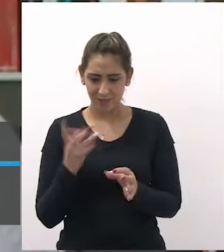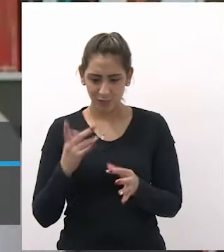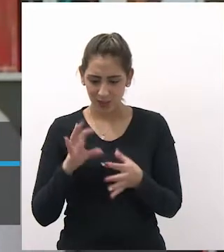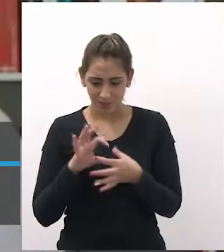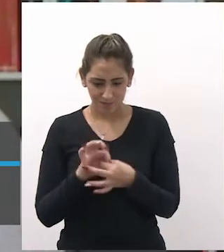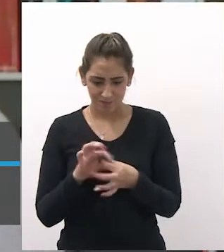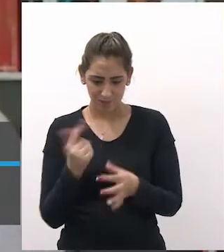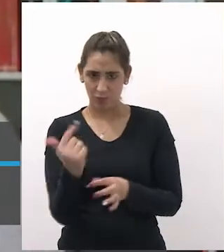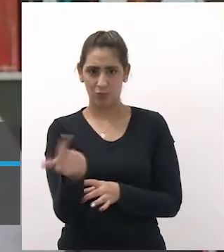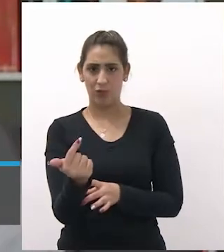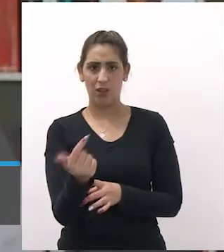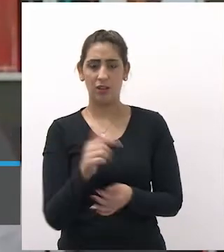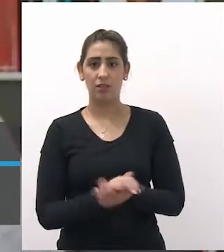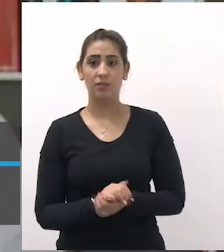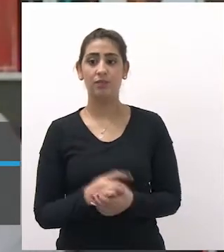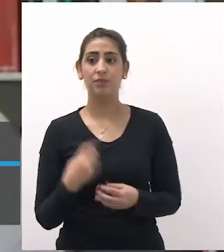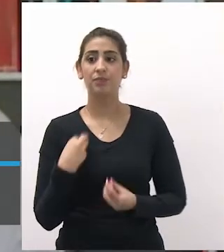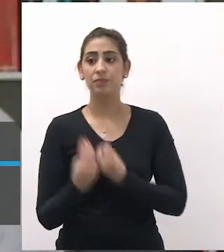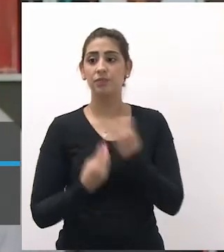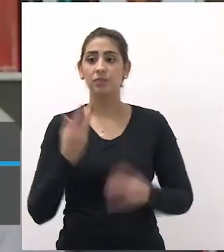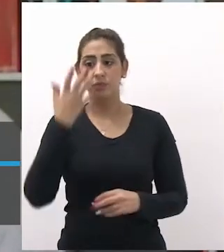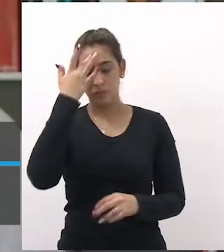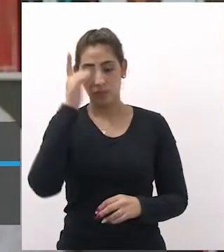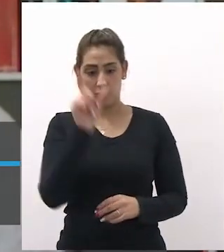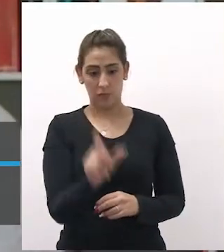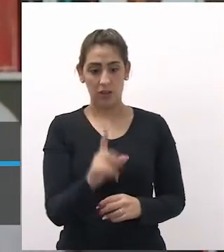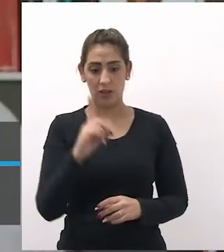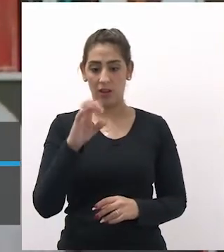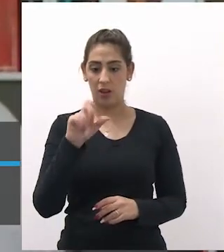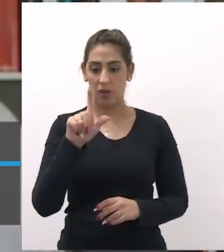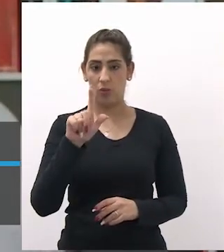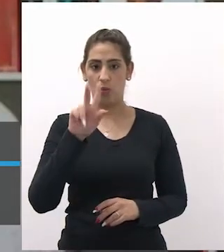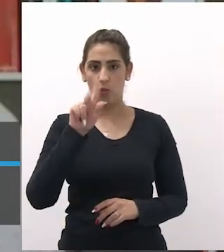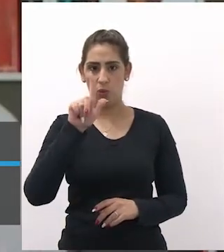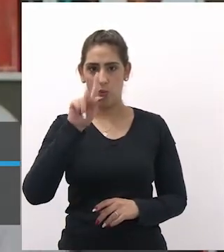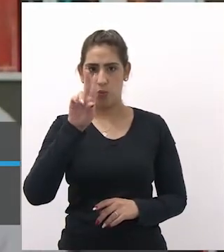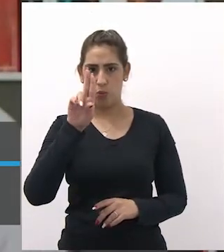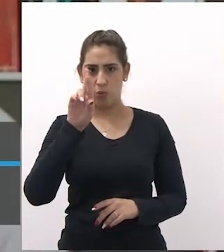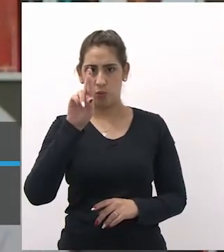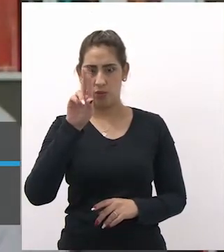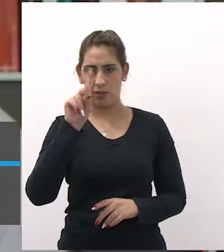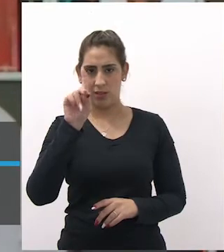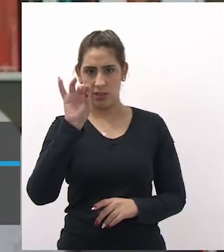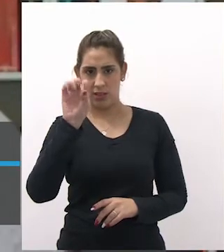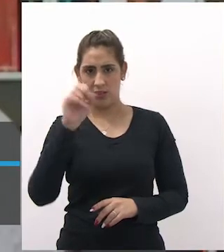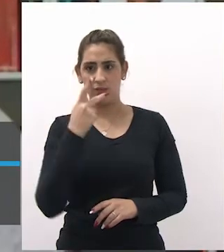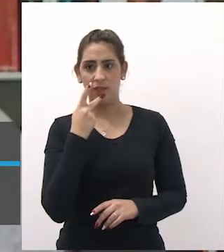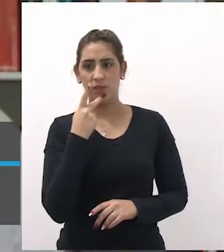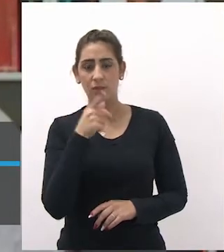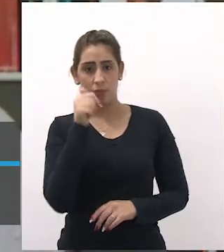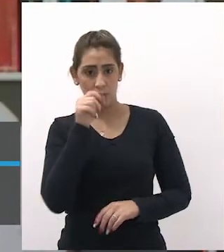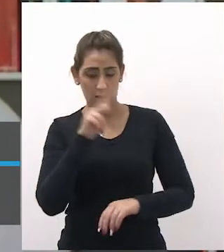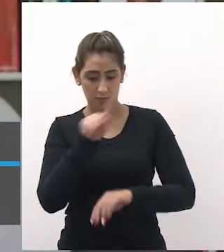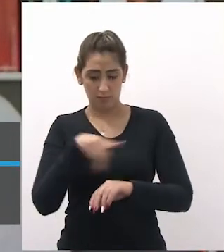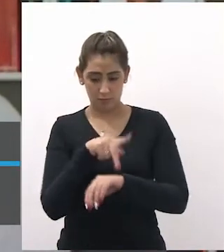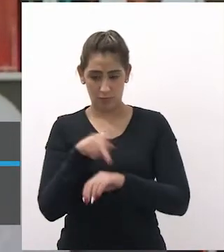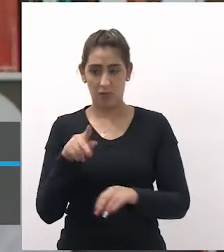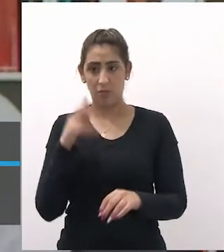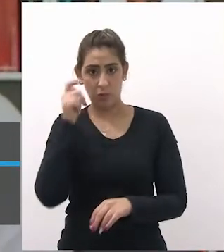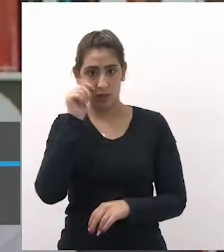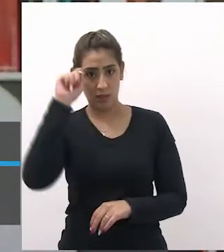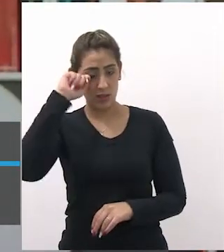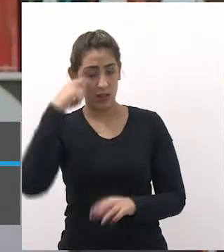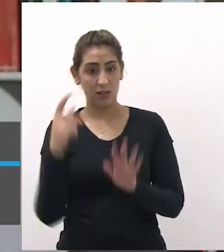condições. E aí, quando Bell Hooks fala sobre aquela ideia, Edivane, em Olhares Negros, Raça e Representação,